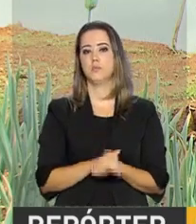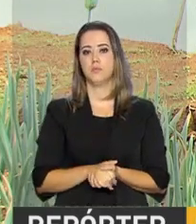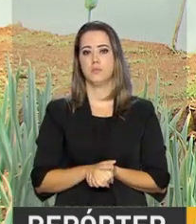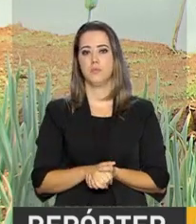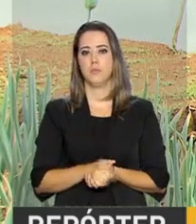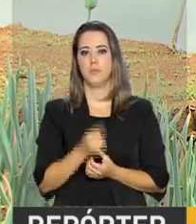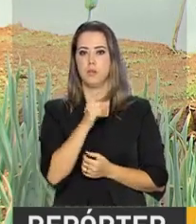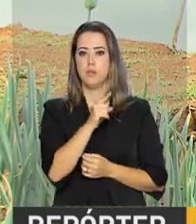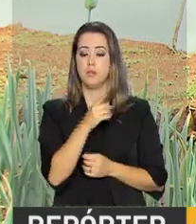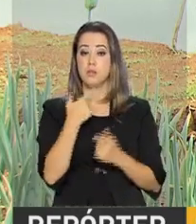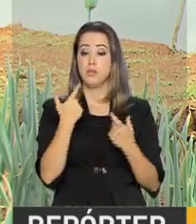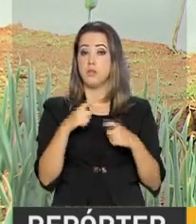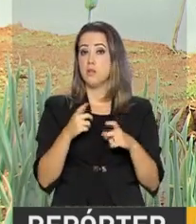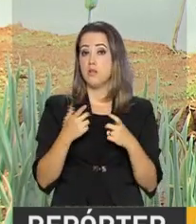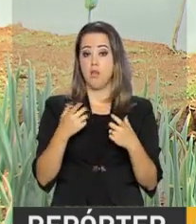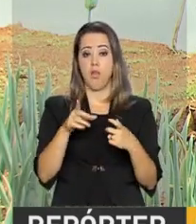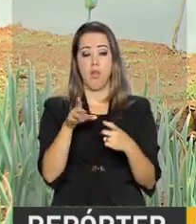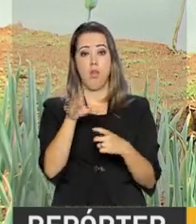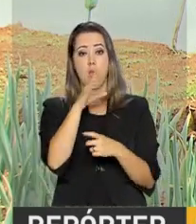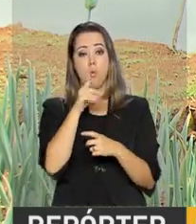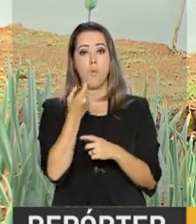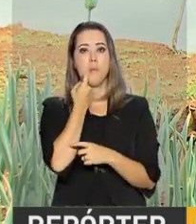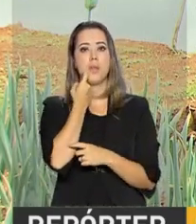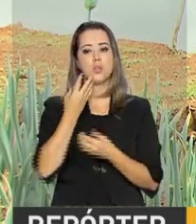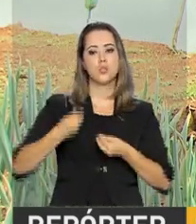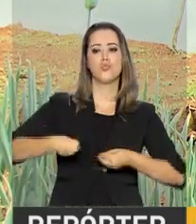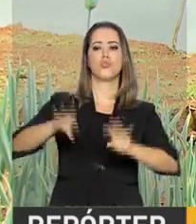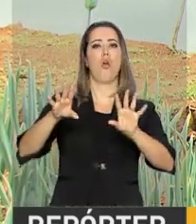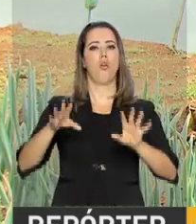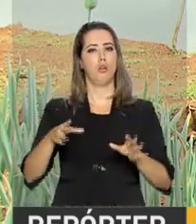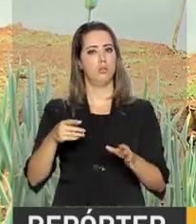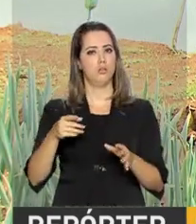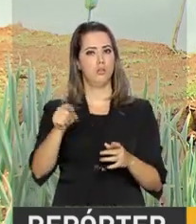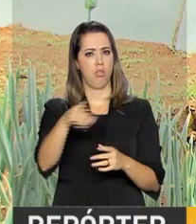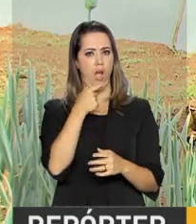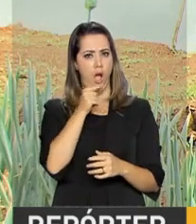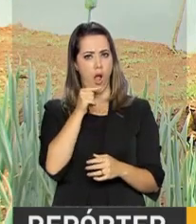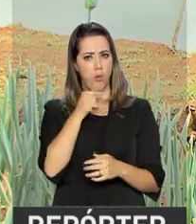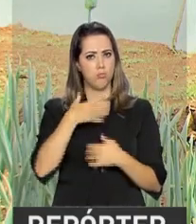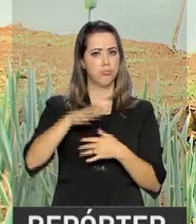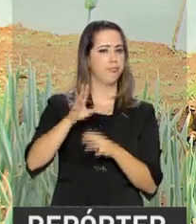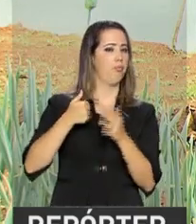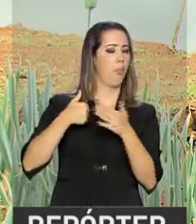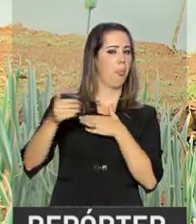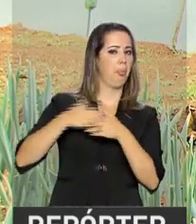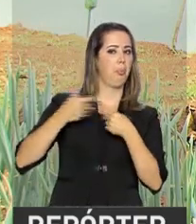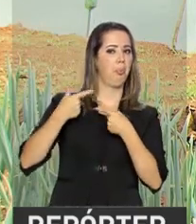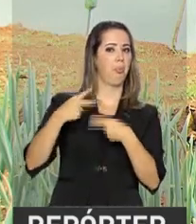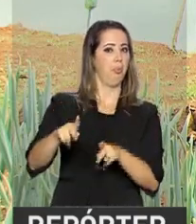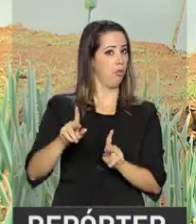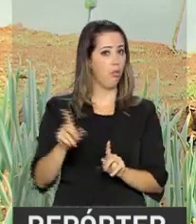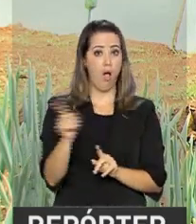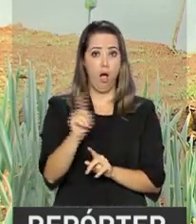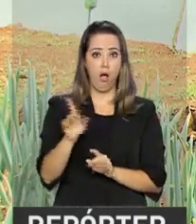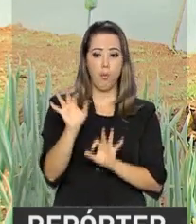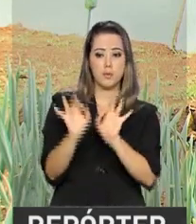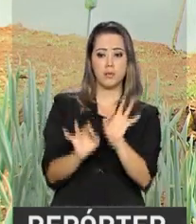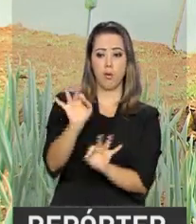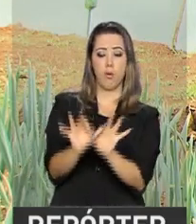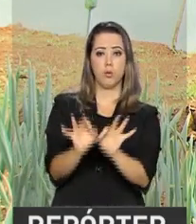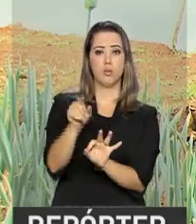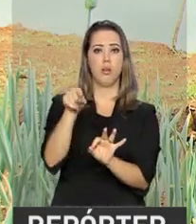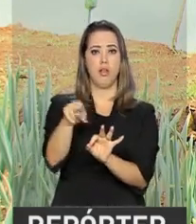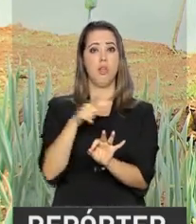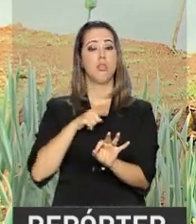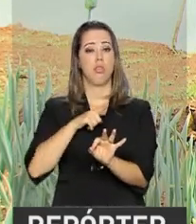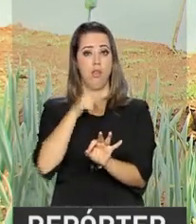extremamente delicado. Não é simplesmente você pegar o peixe e jogar dentro da água que ele vai se criar sozinho. Segundo, você tem que ter água.